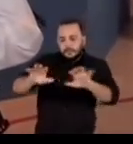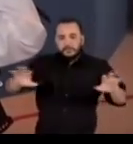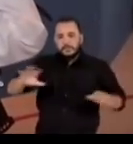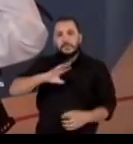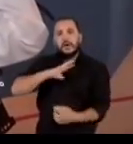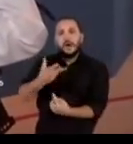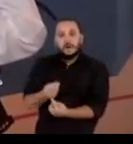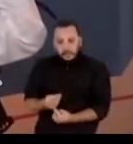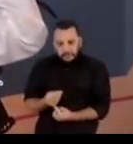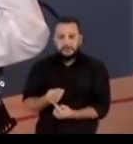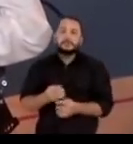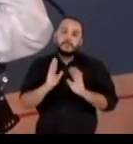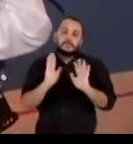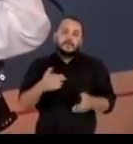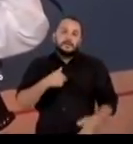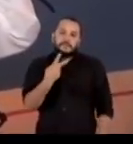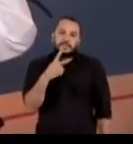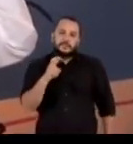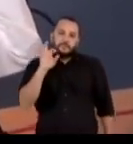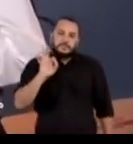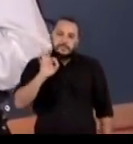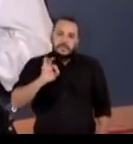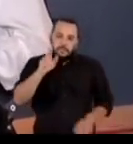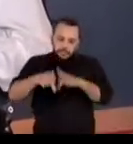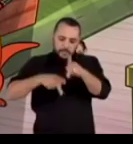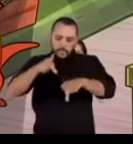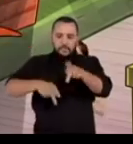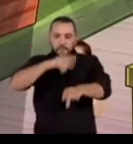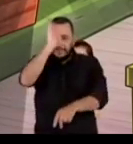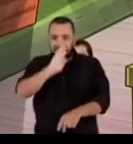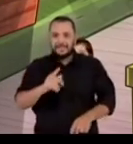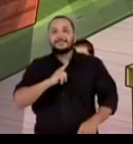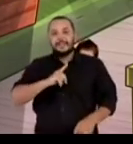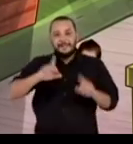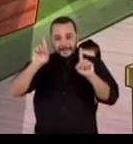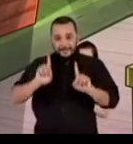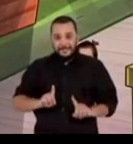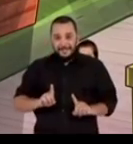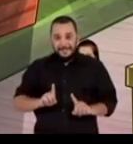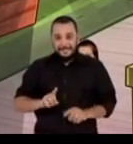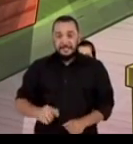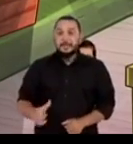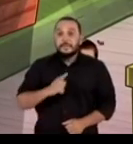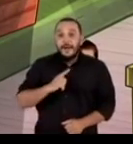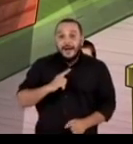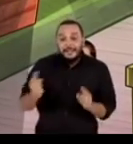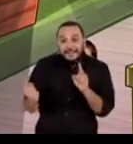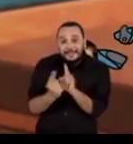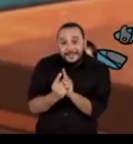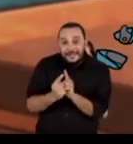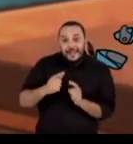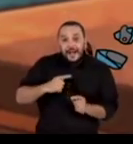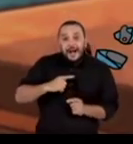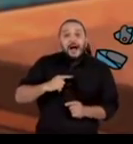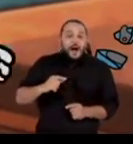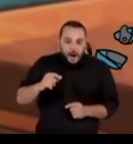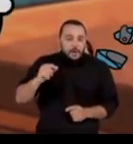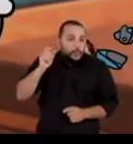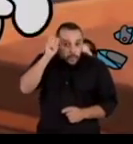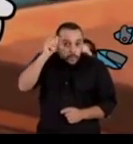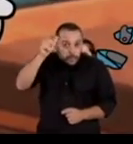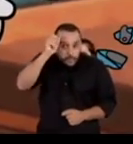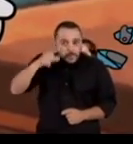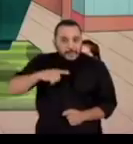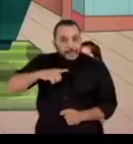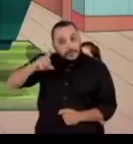um quarto da população brasileira tem algum tipo de deficiência. Para atender a esse público, a TV Cultura estreou uma faixa infantil